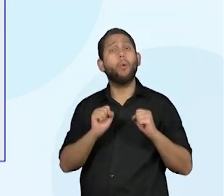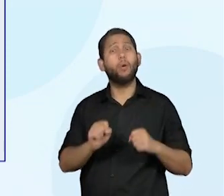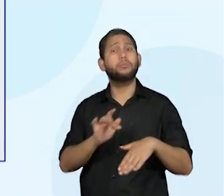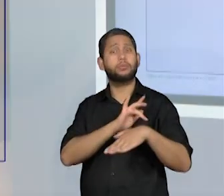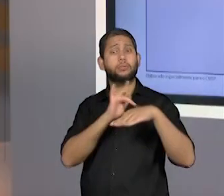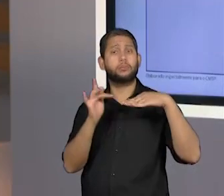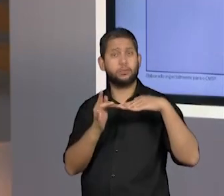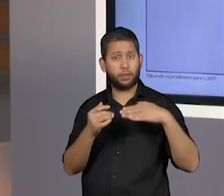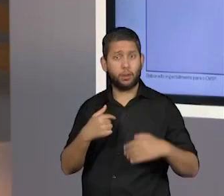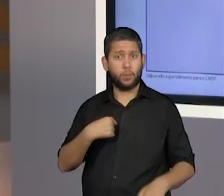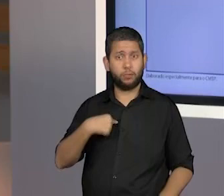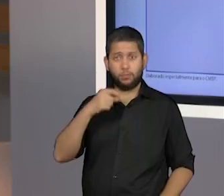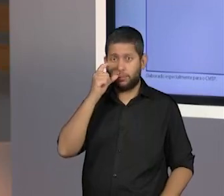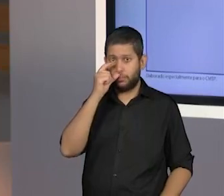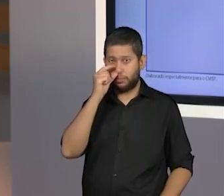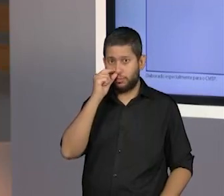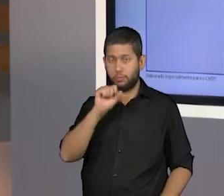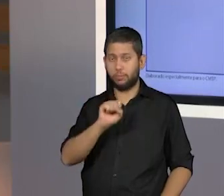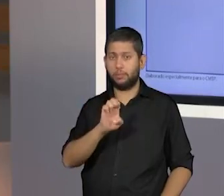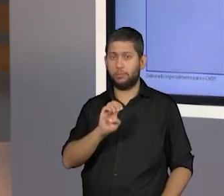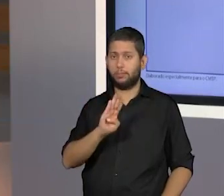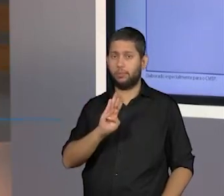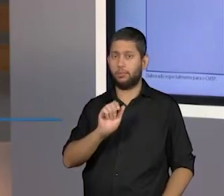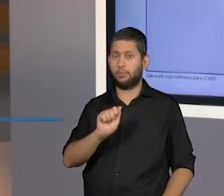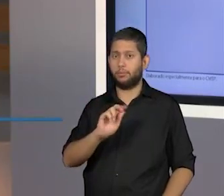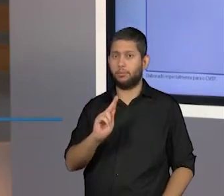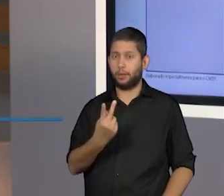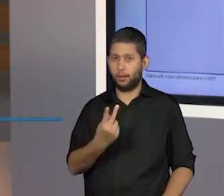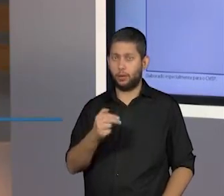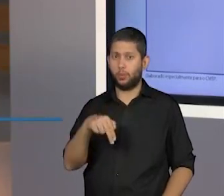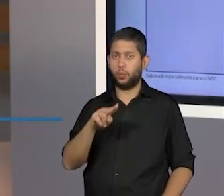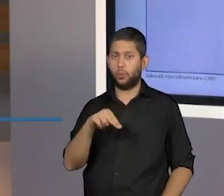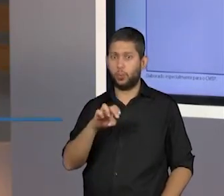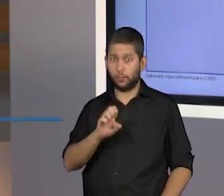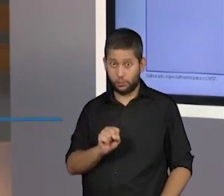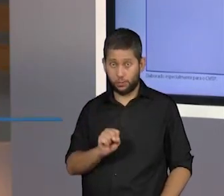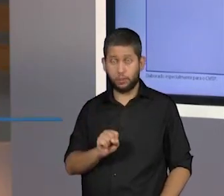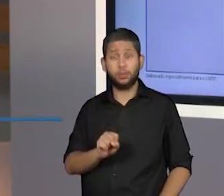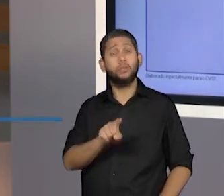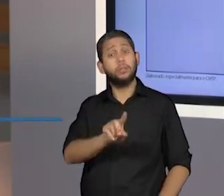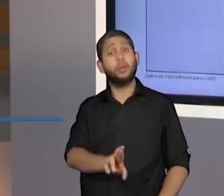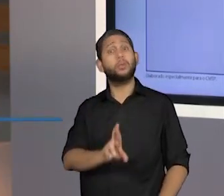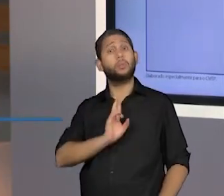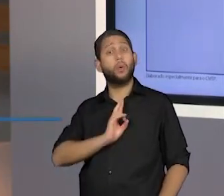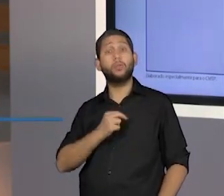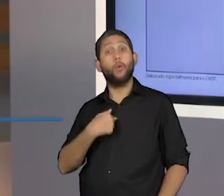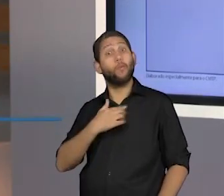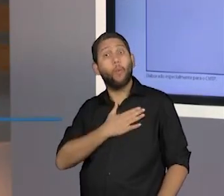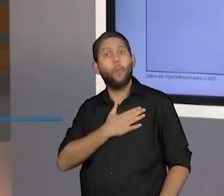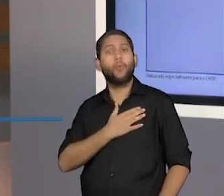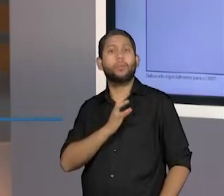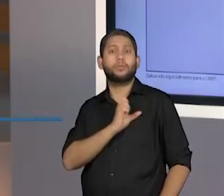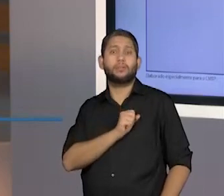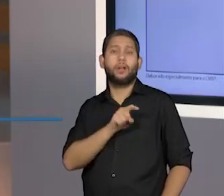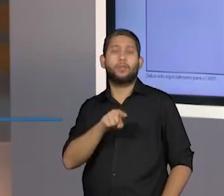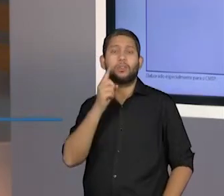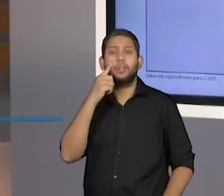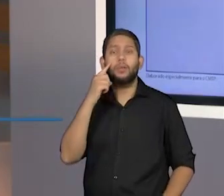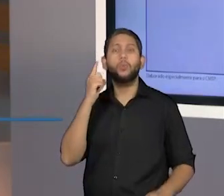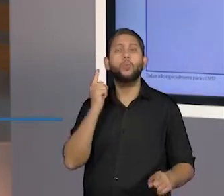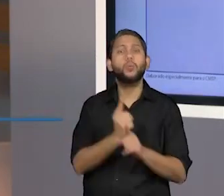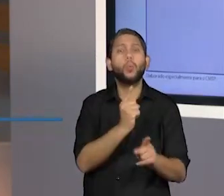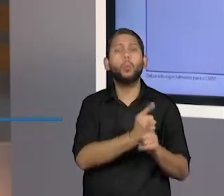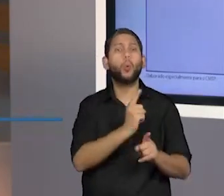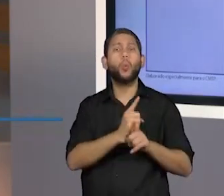Seba Nunes, e manda para mim esse exercício aí que eu vou amar saber o quanto você descobriu a respeito da